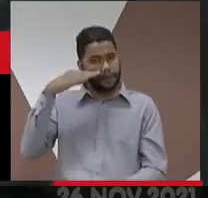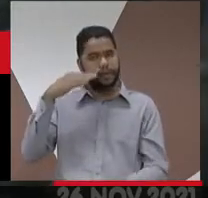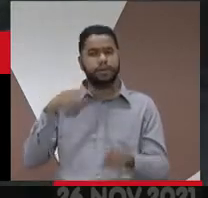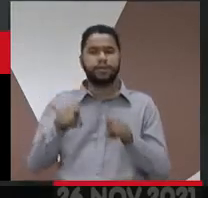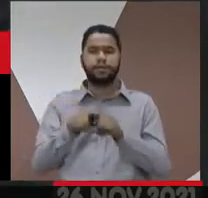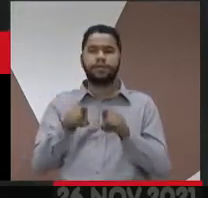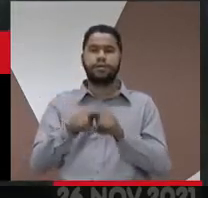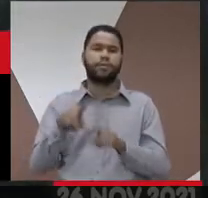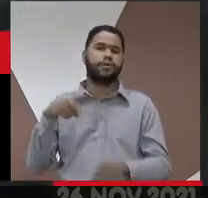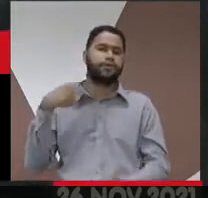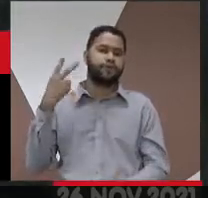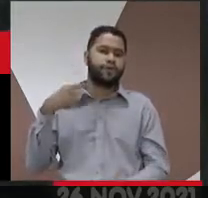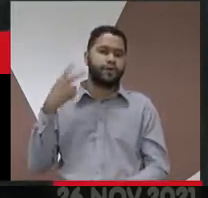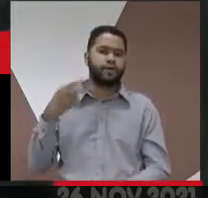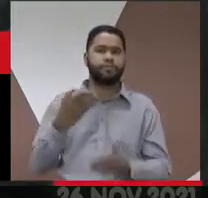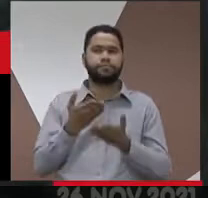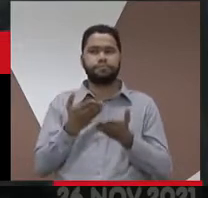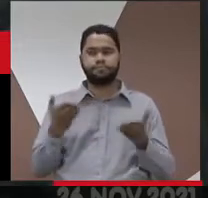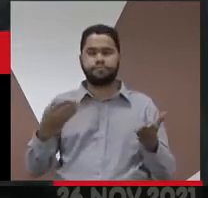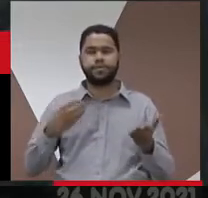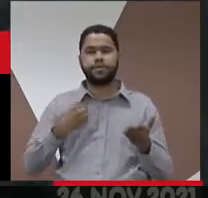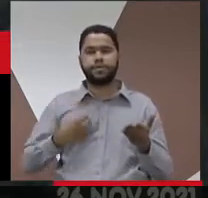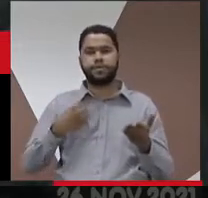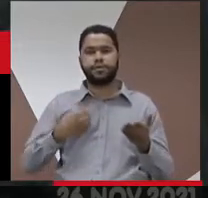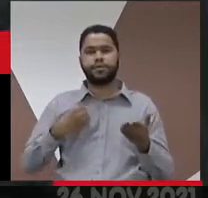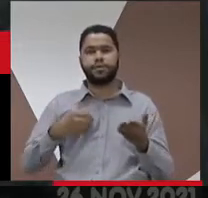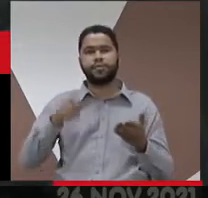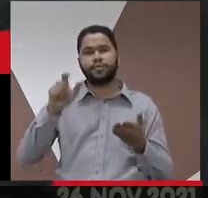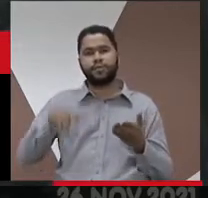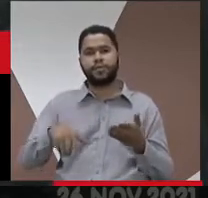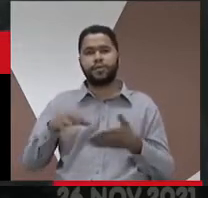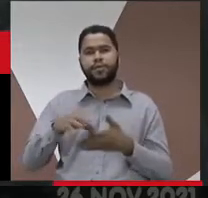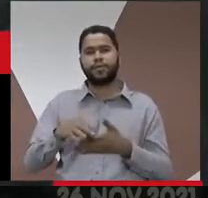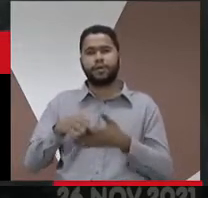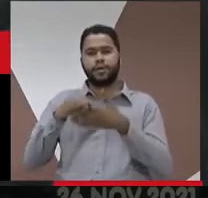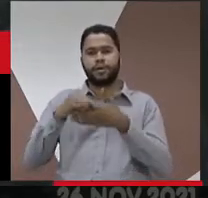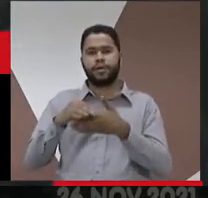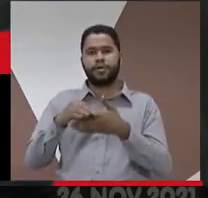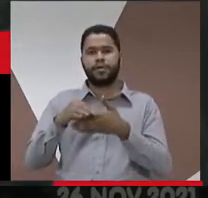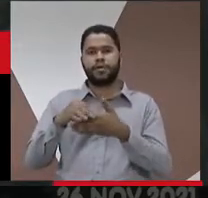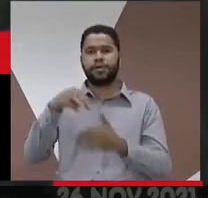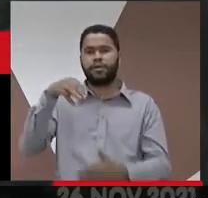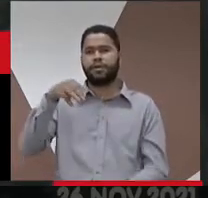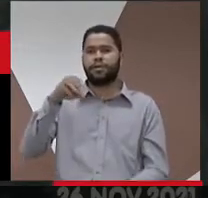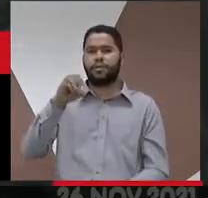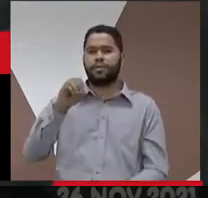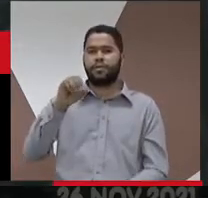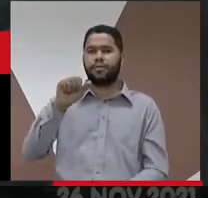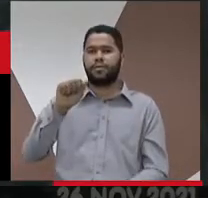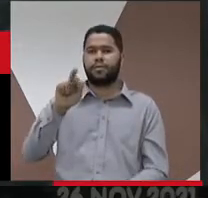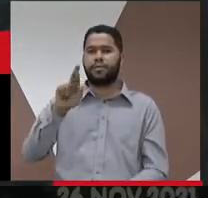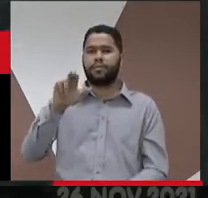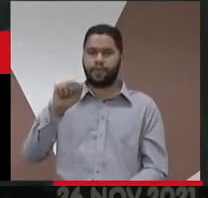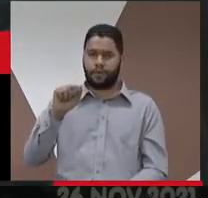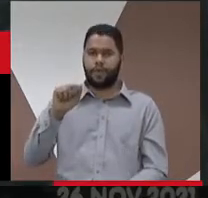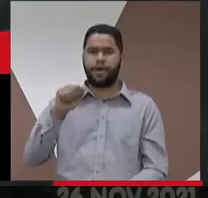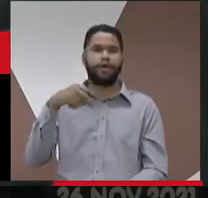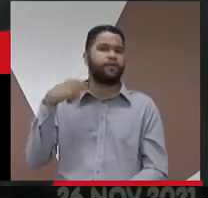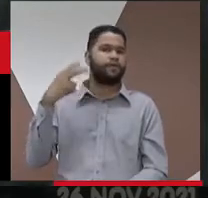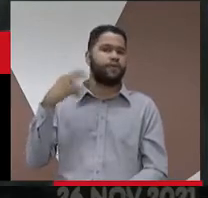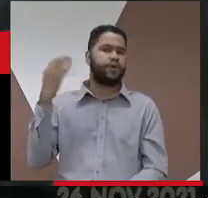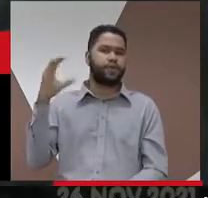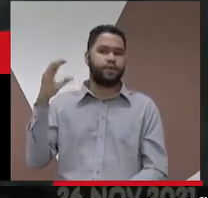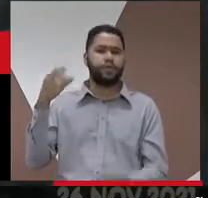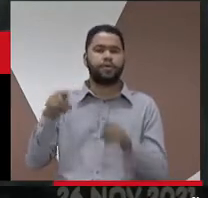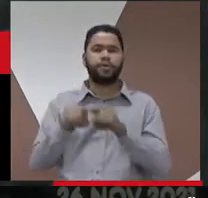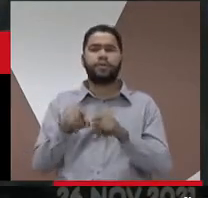os vereadores e vereadoras aqui presentes na pessoa da minha líder de governo, Moara Saboia, vereadora de Contagem,